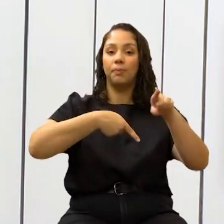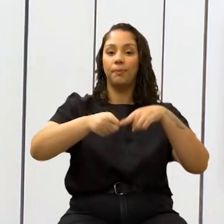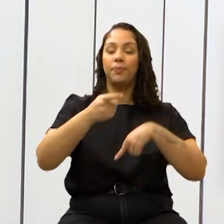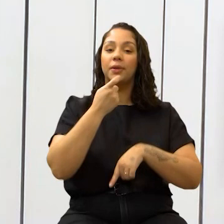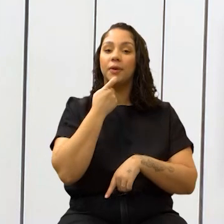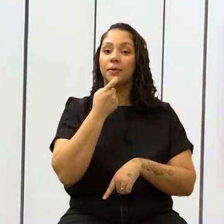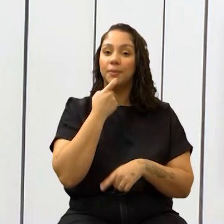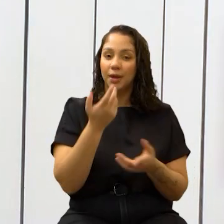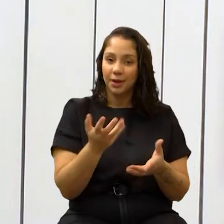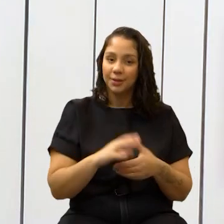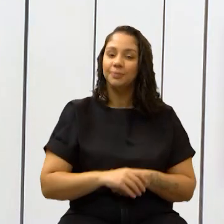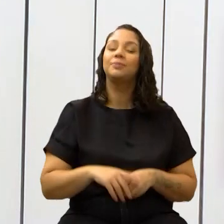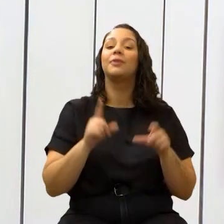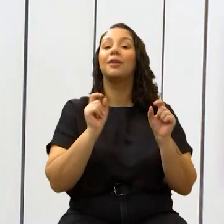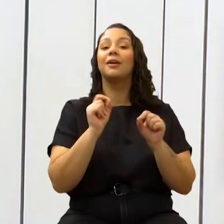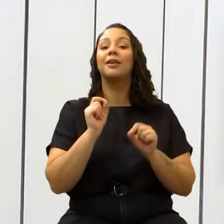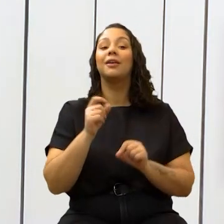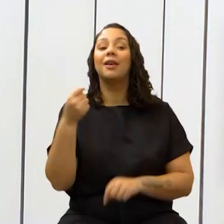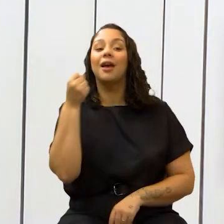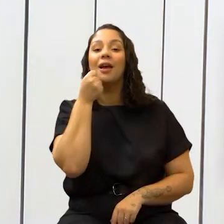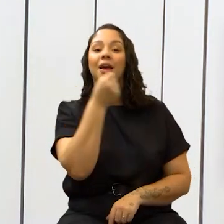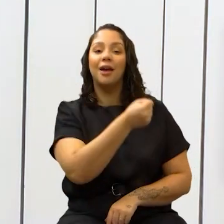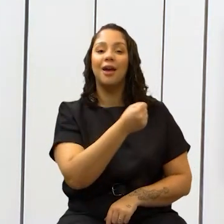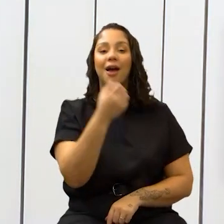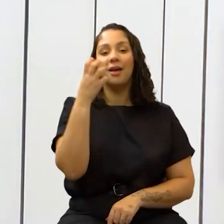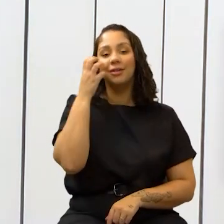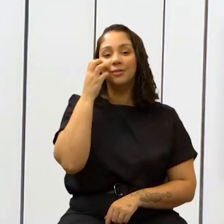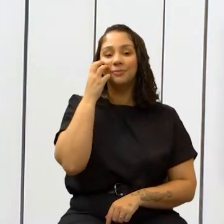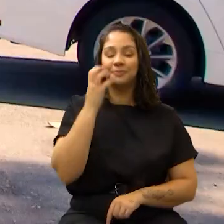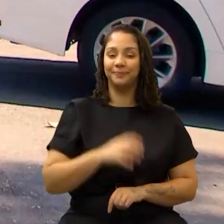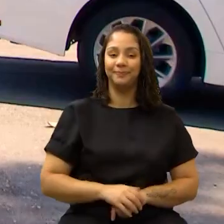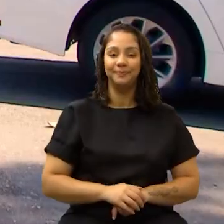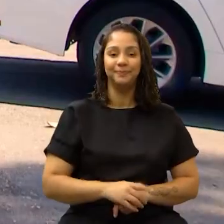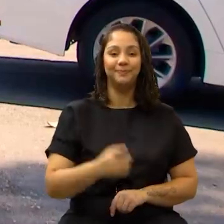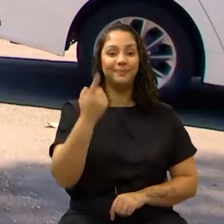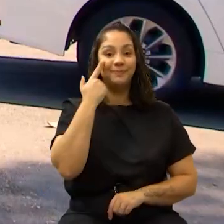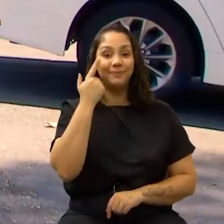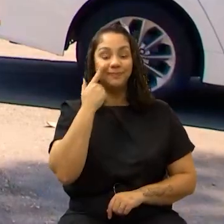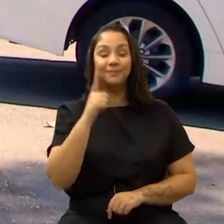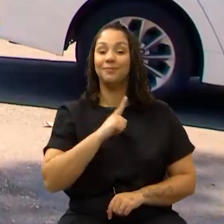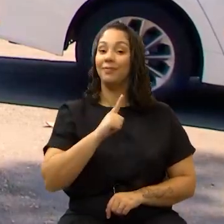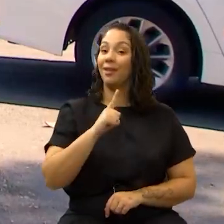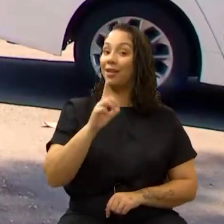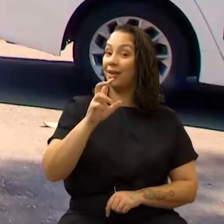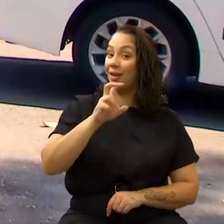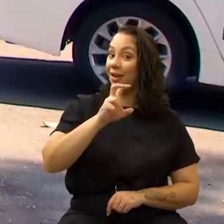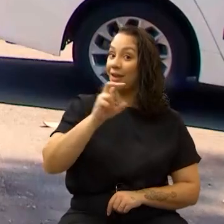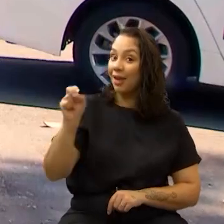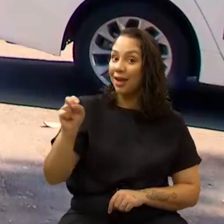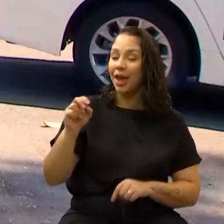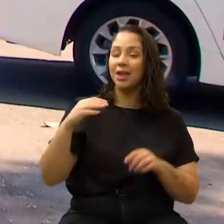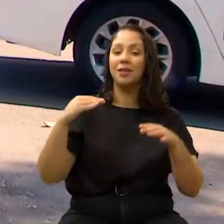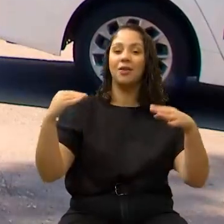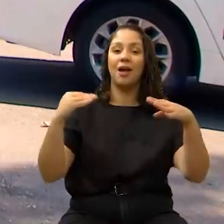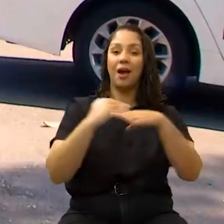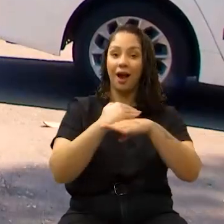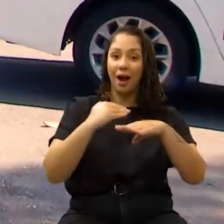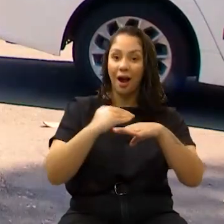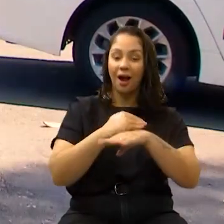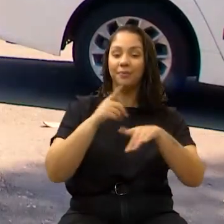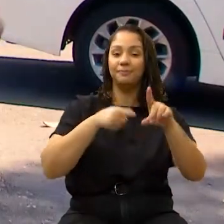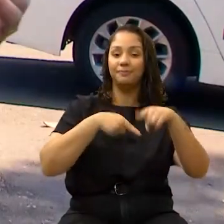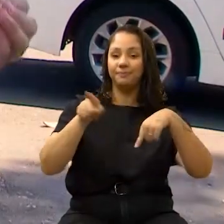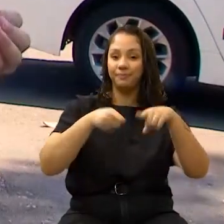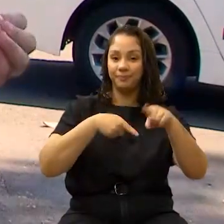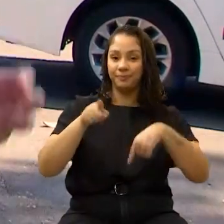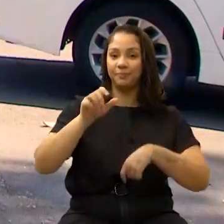corta Campinas. Quem fala com a gente é André Aranha. E olha só a expectativa de 500 mil carros na Anhanguera e